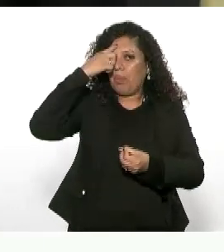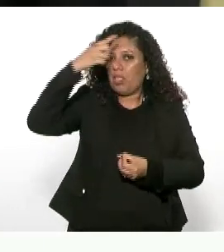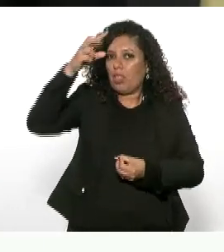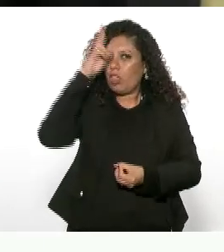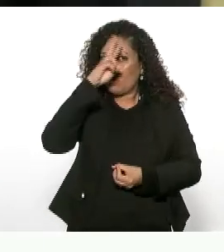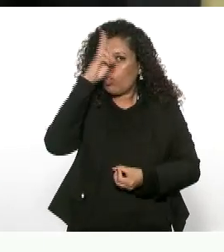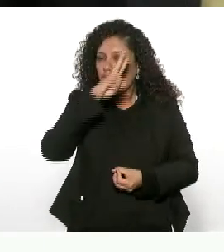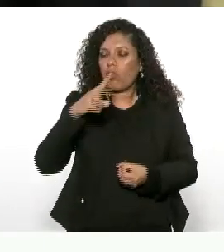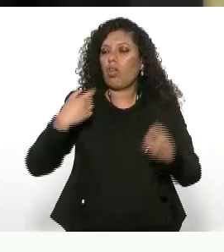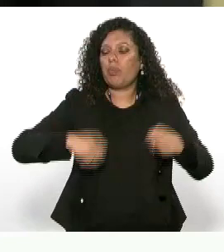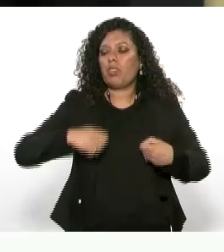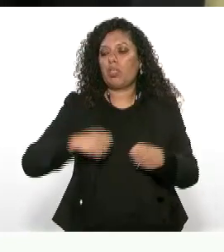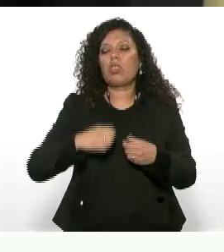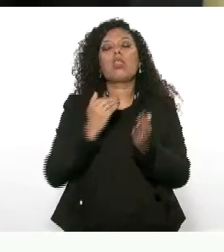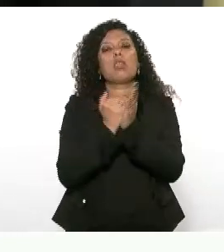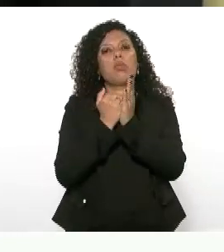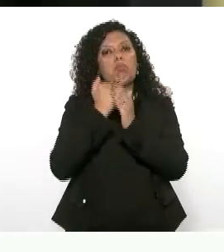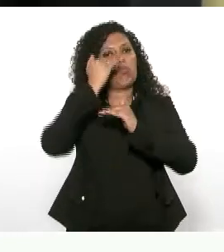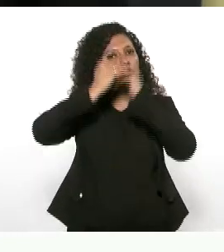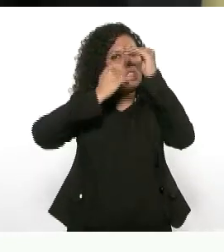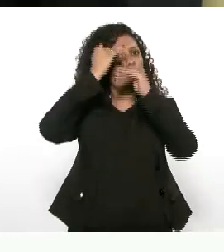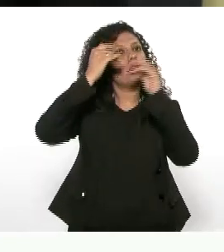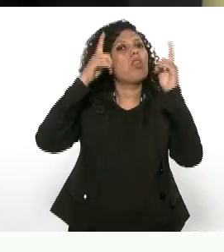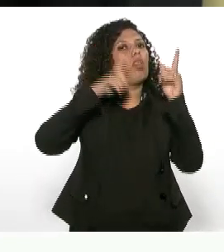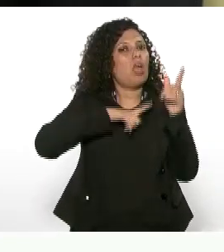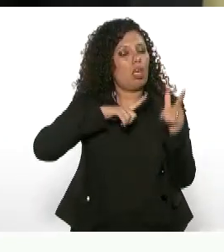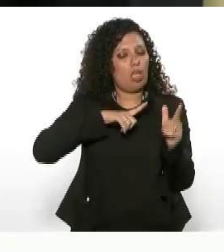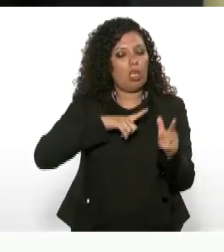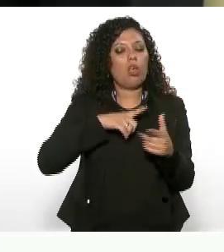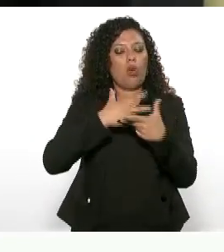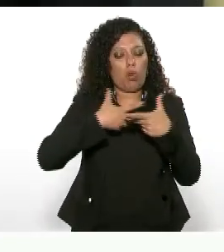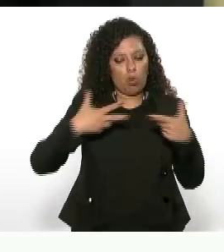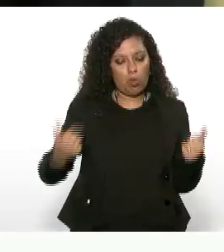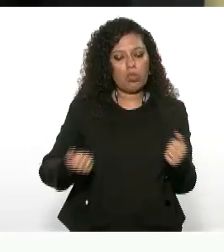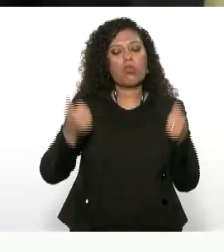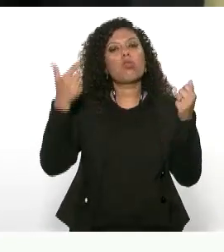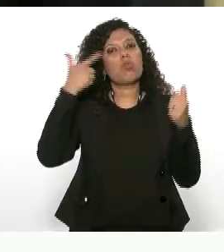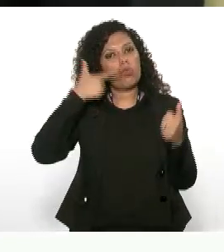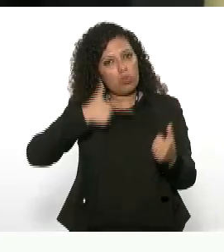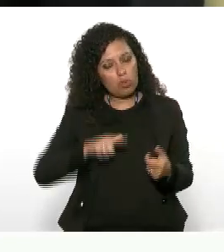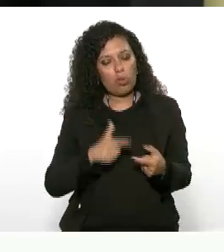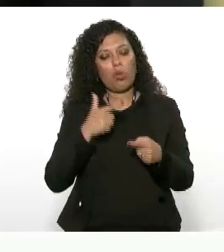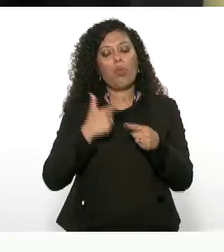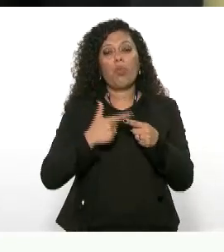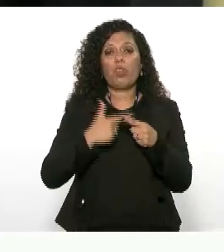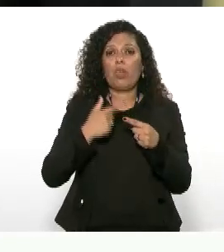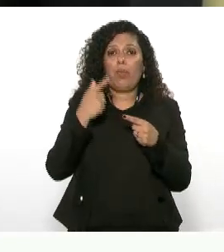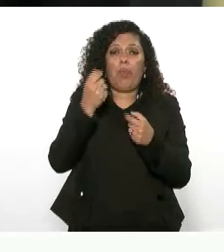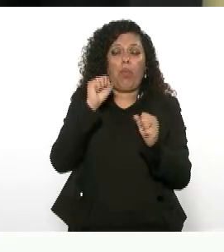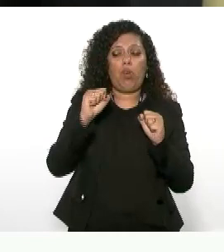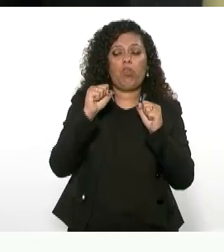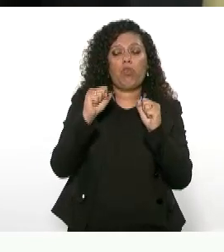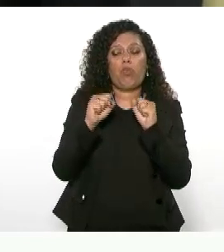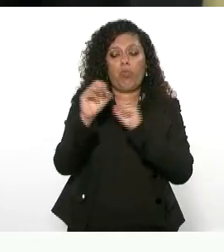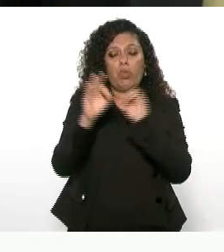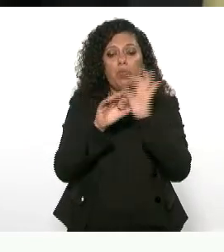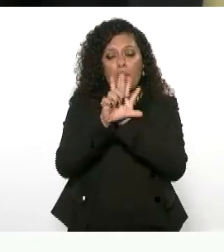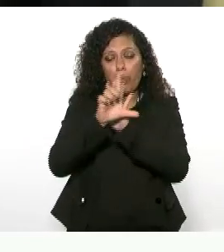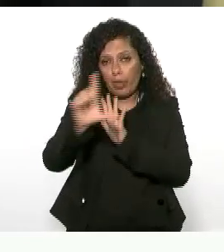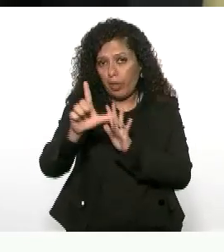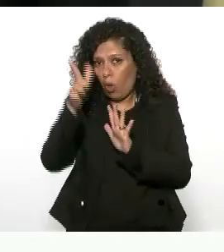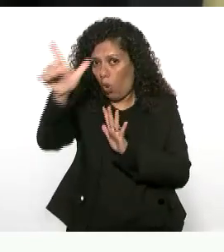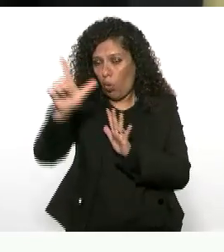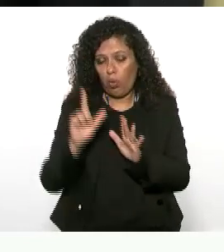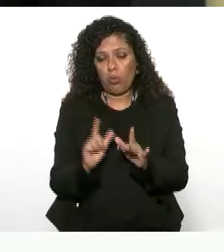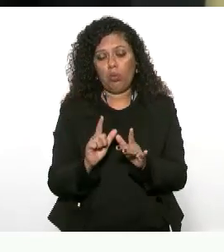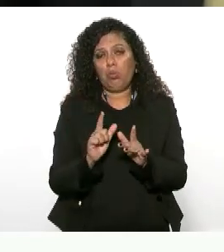houve avanços, sim. Algumas práticas acabaram por se consolidar, sim, para que a gente não tenha mais uma lei que não se efetive, não tenha mais uma política